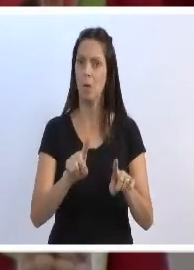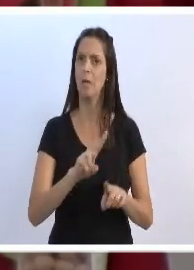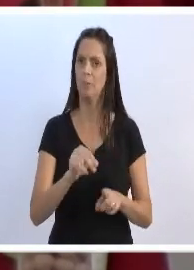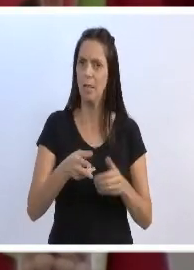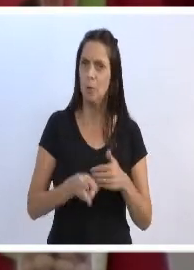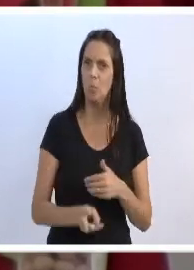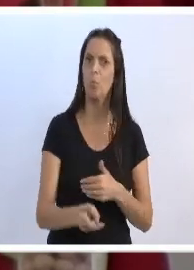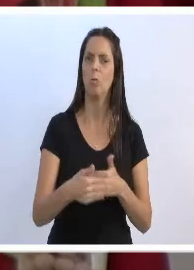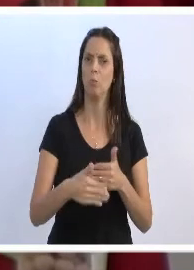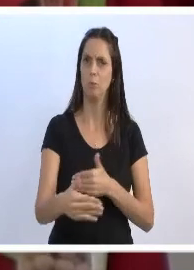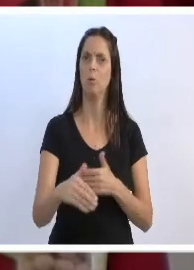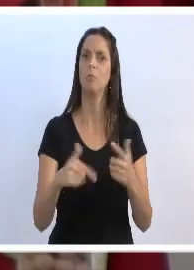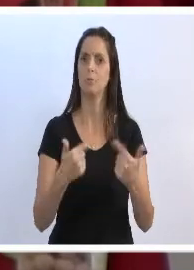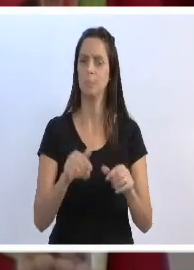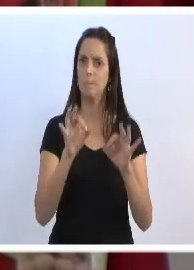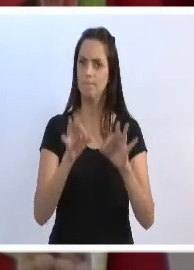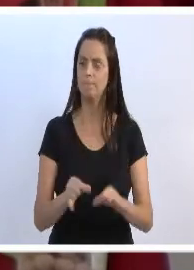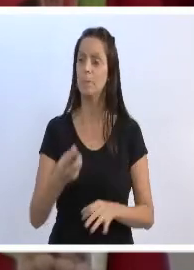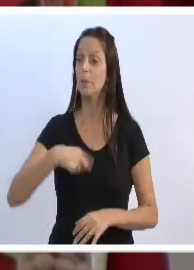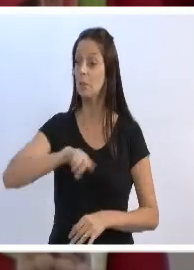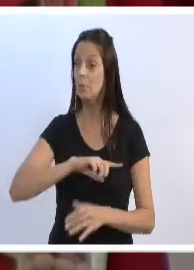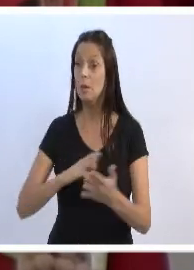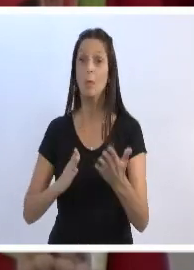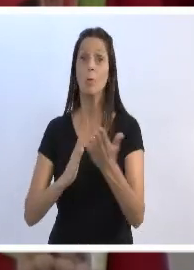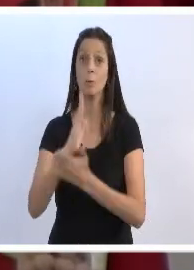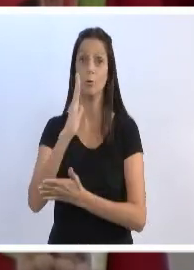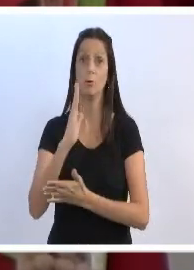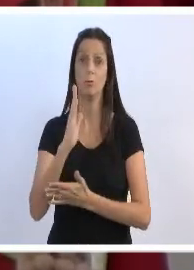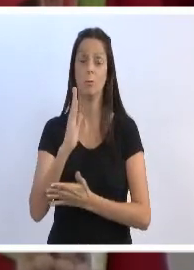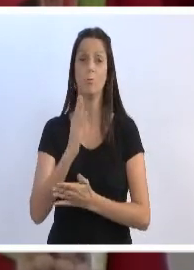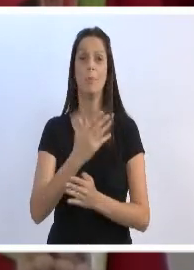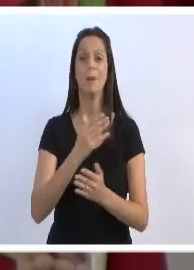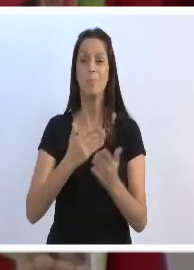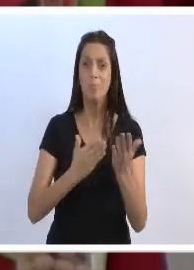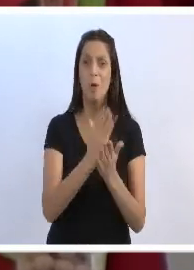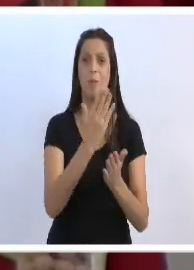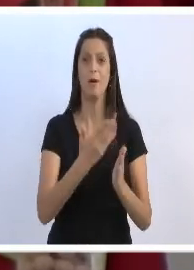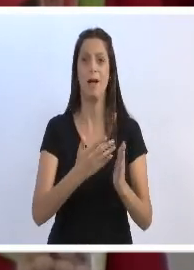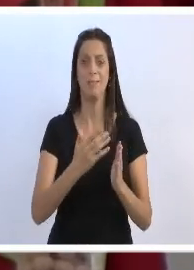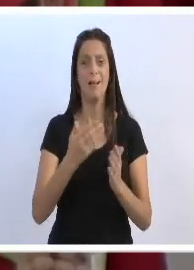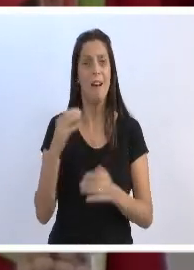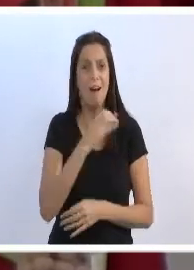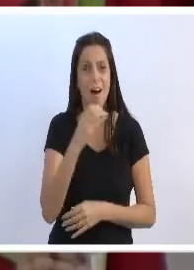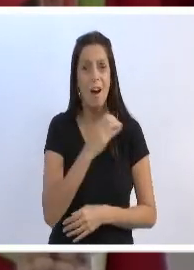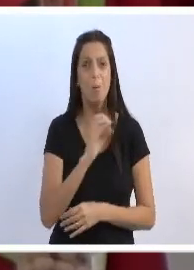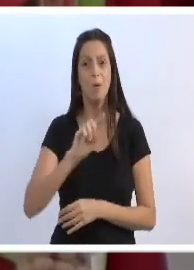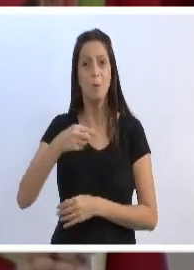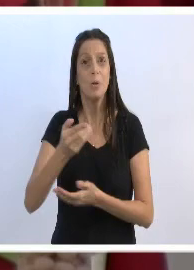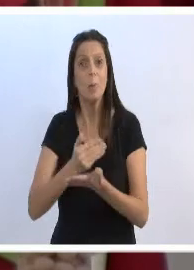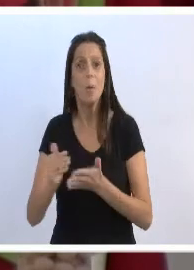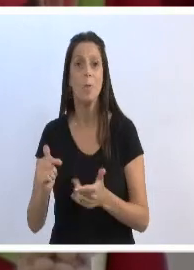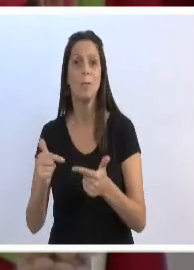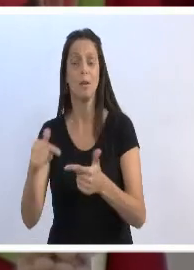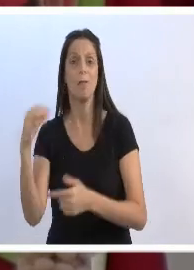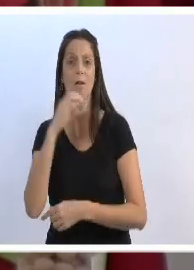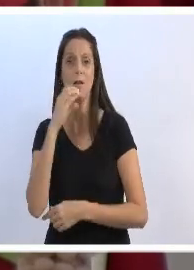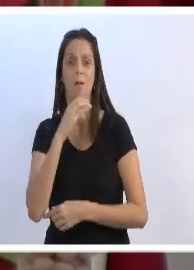para que ela seja aprovada o quanto antes para que essas ações possam ser implementados no município de blumenau